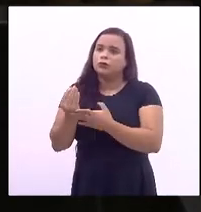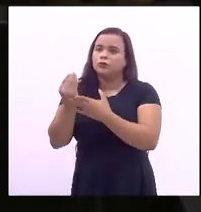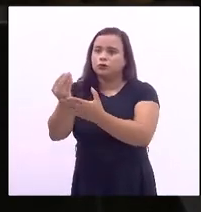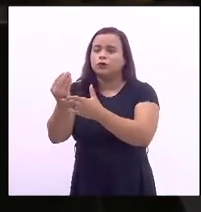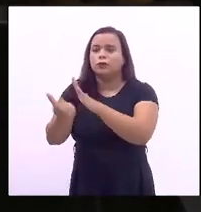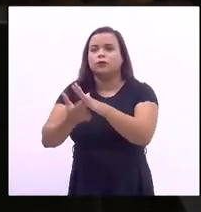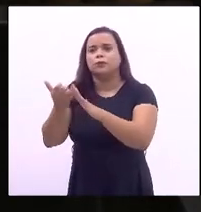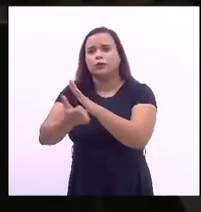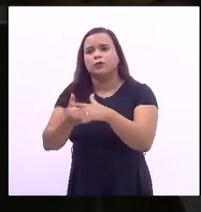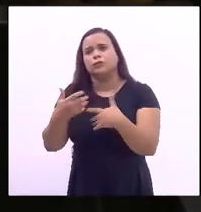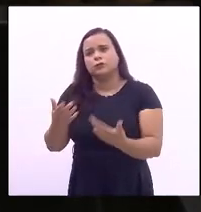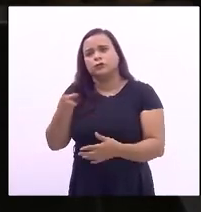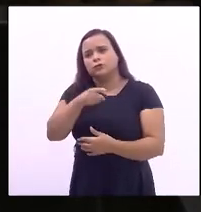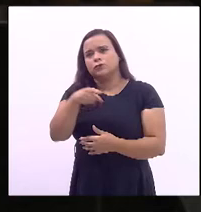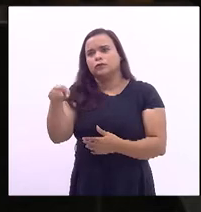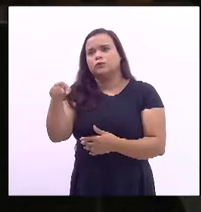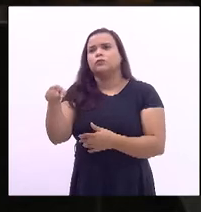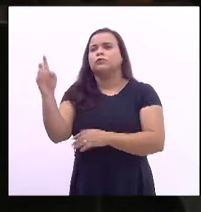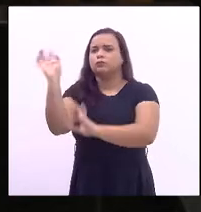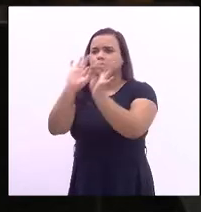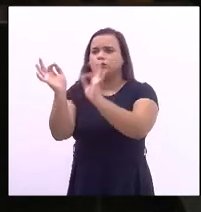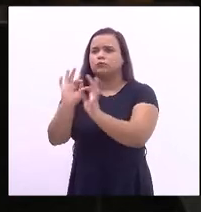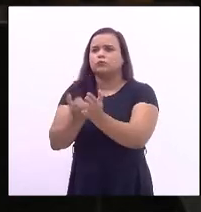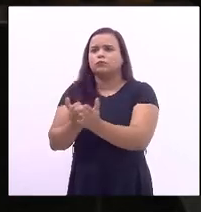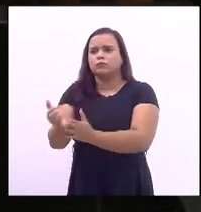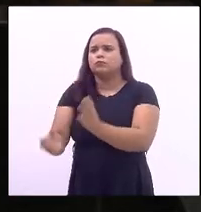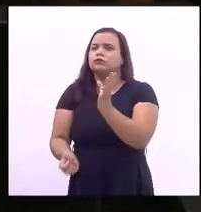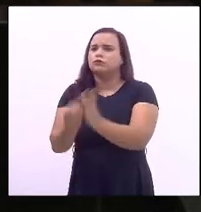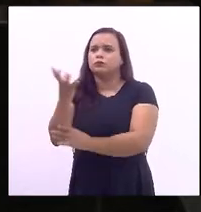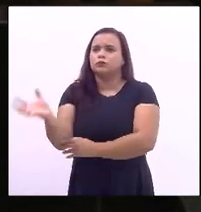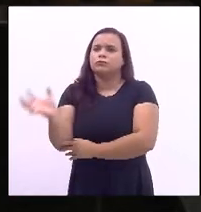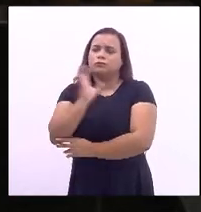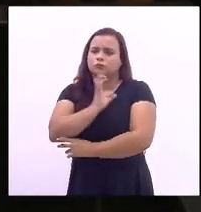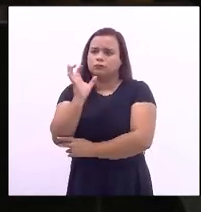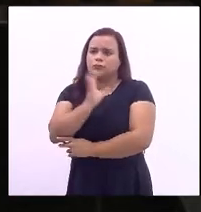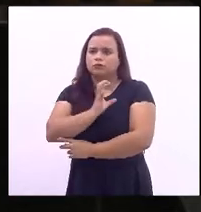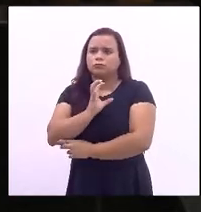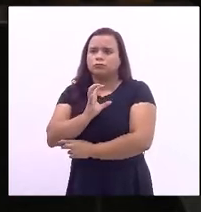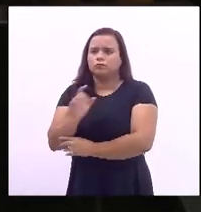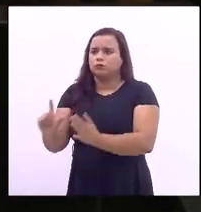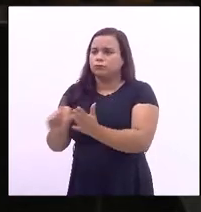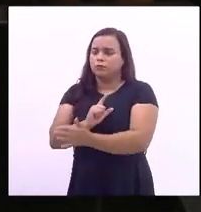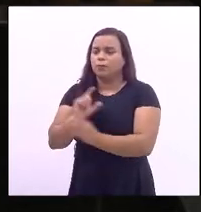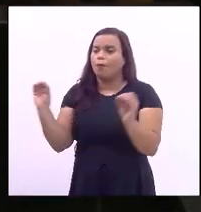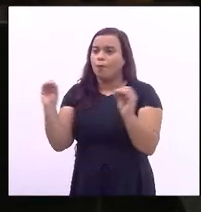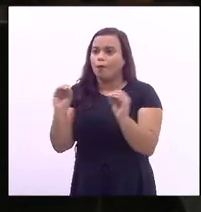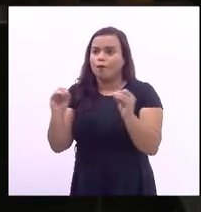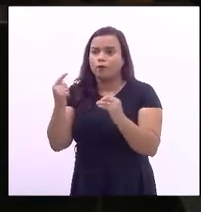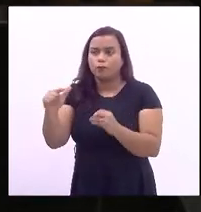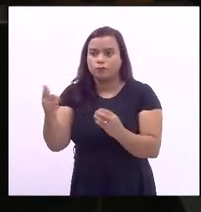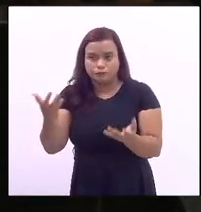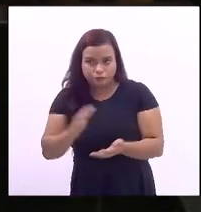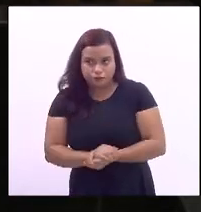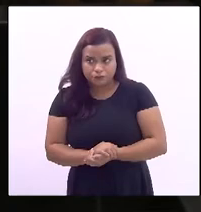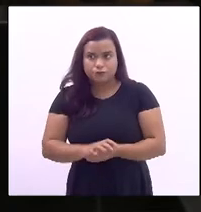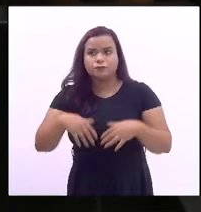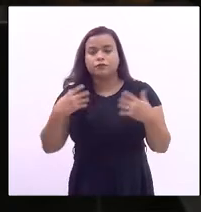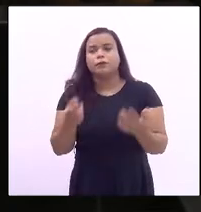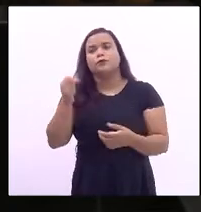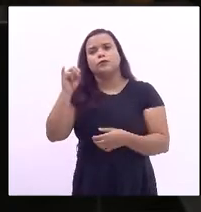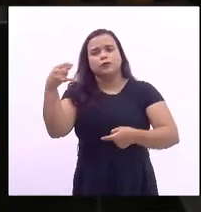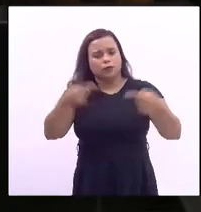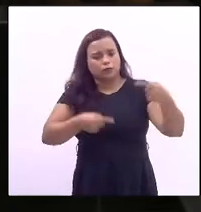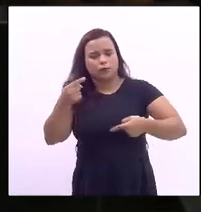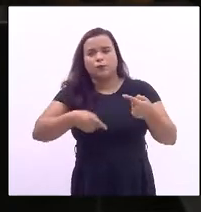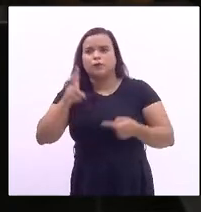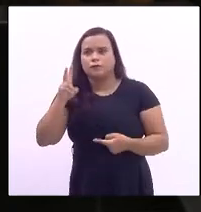empresas obviamente que ela se instalaram e gerou riqueza aonde não havia nada bom então se a gente for